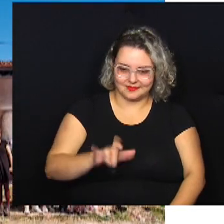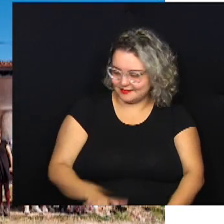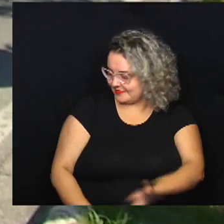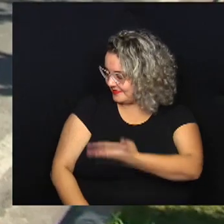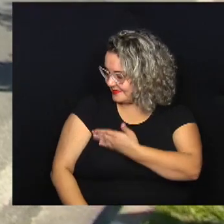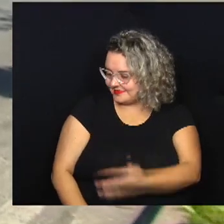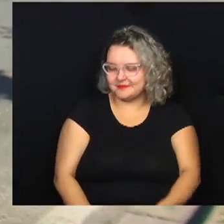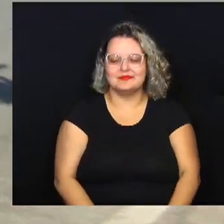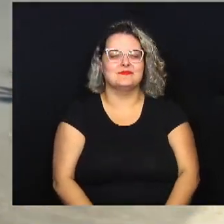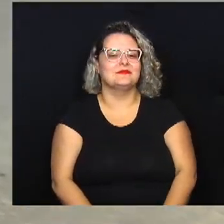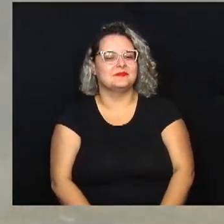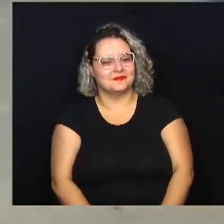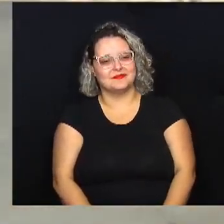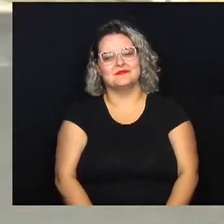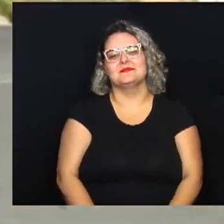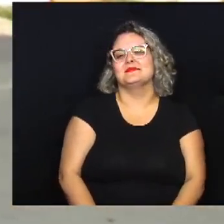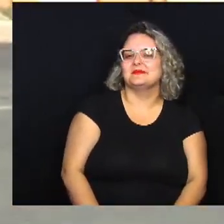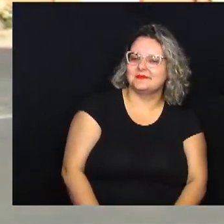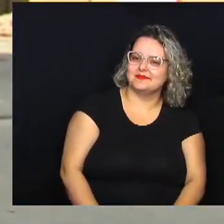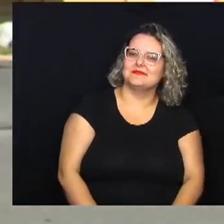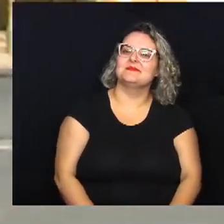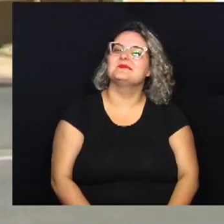@ocupação.